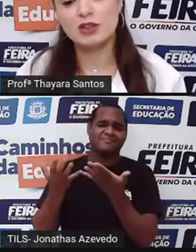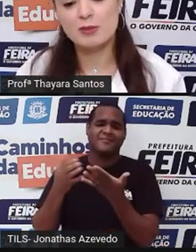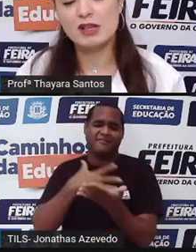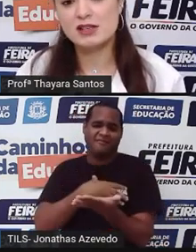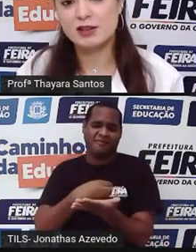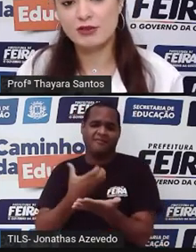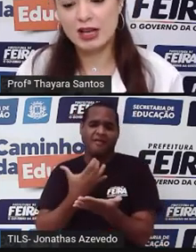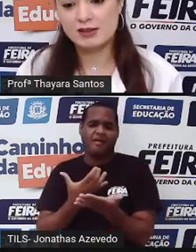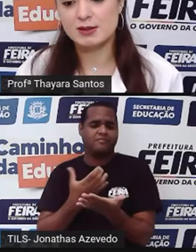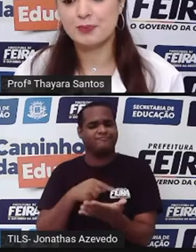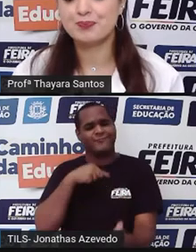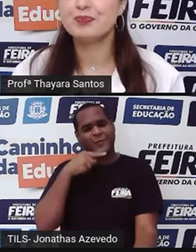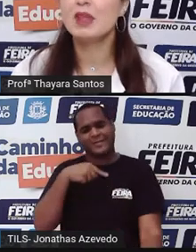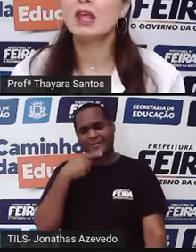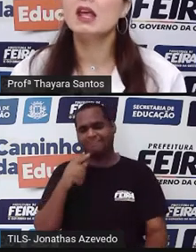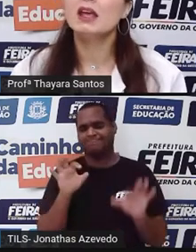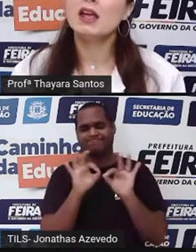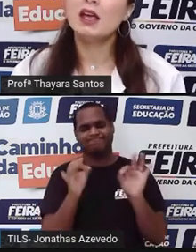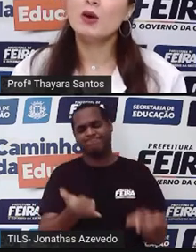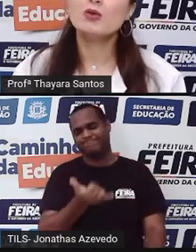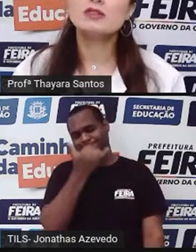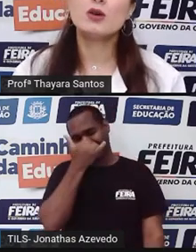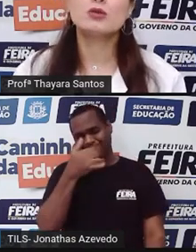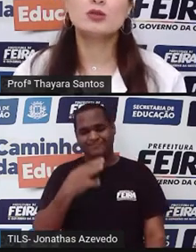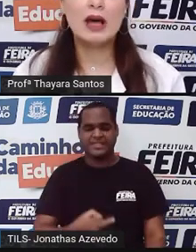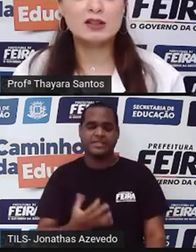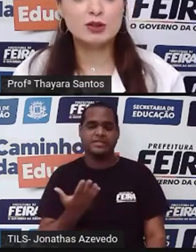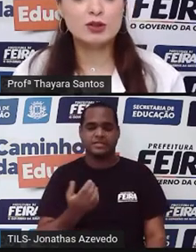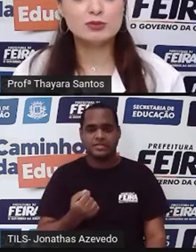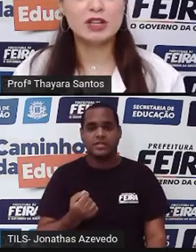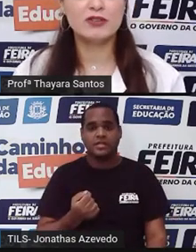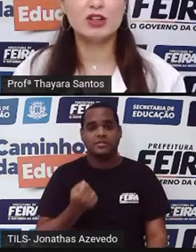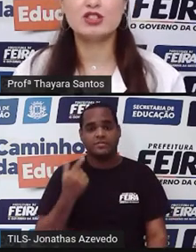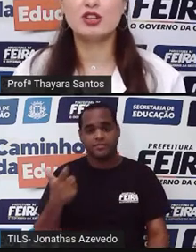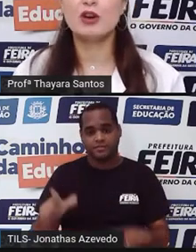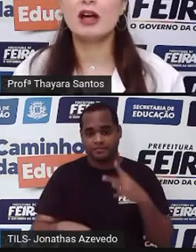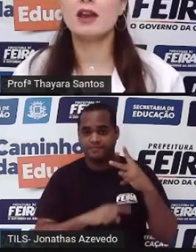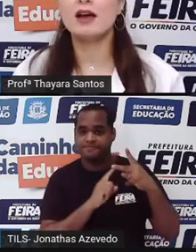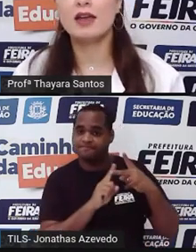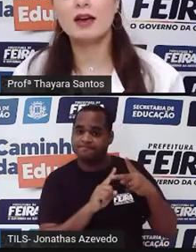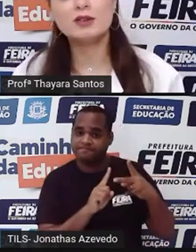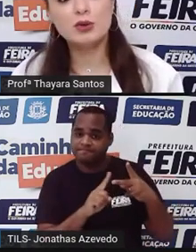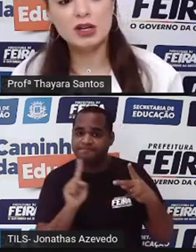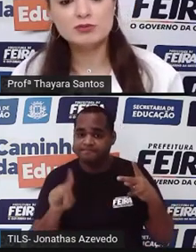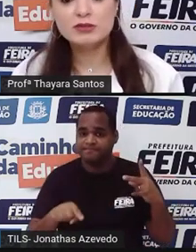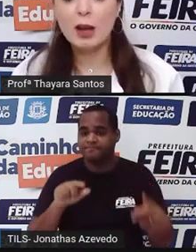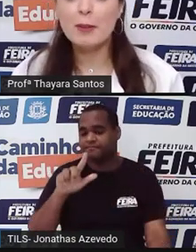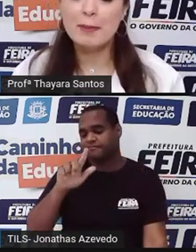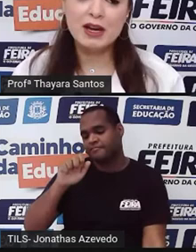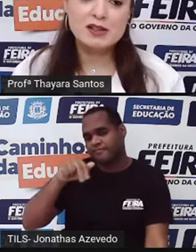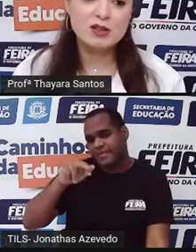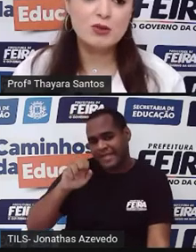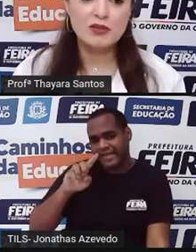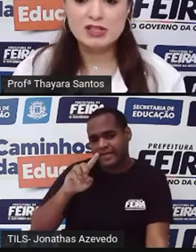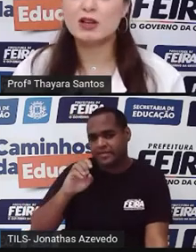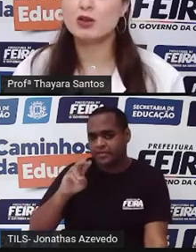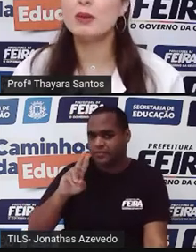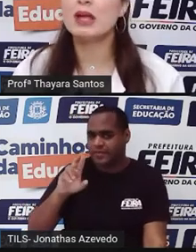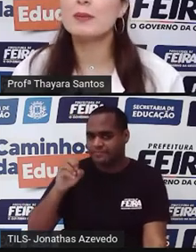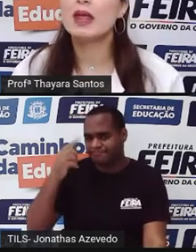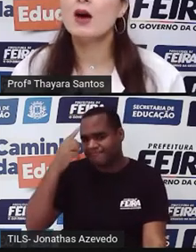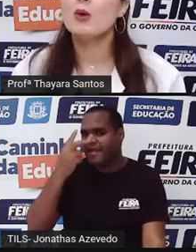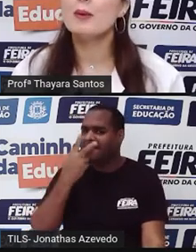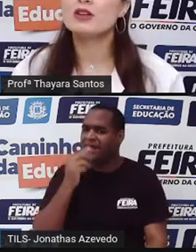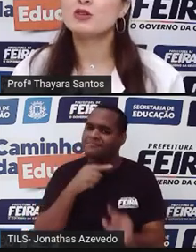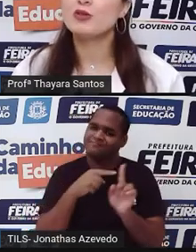consegue né não tem mais essa eficácia e o segundo método definitivo a laqueadura que é bem parecido com